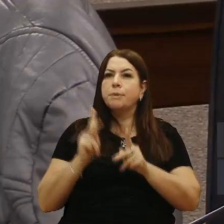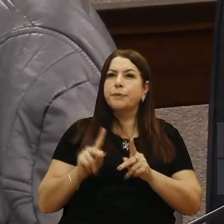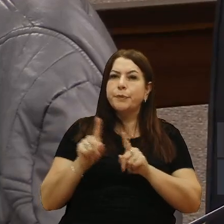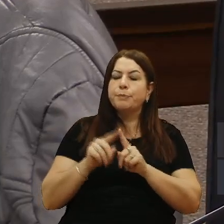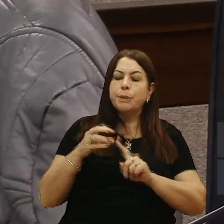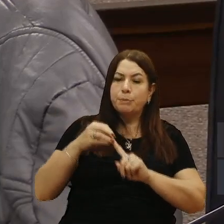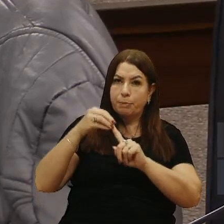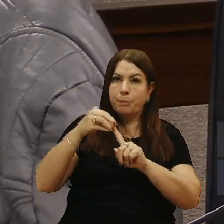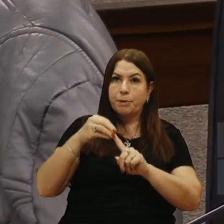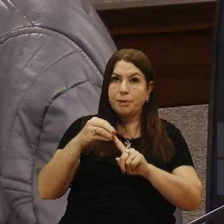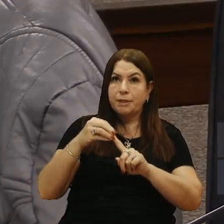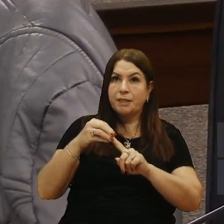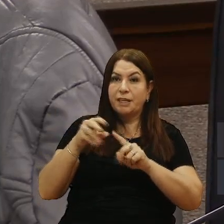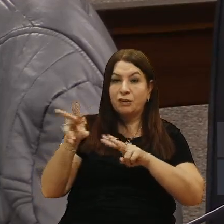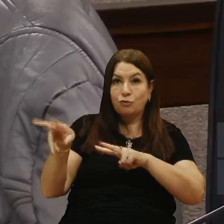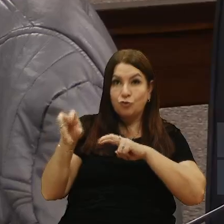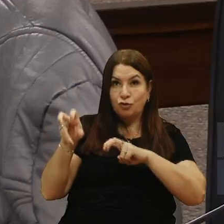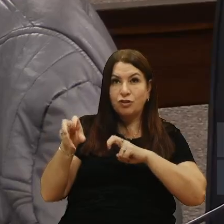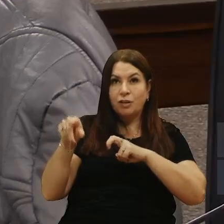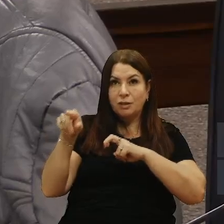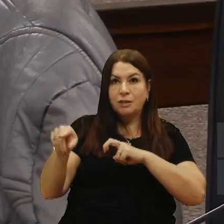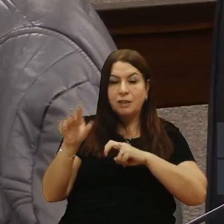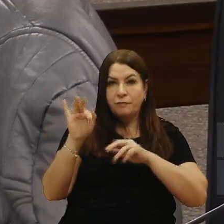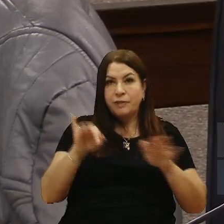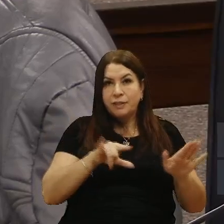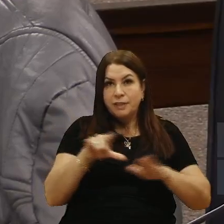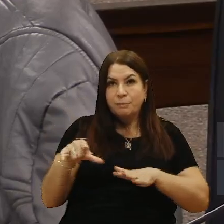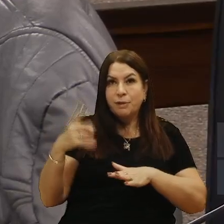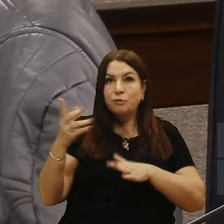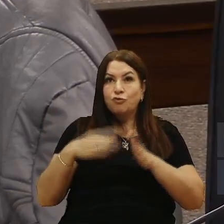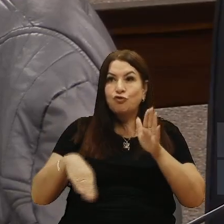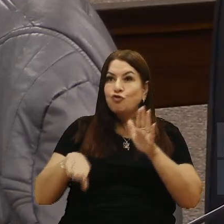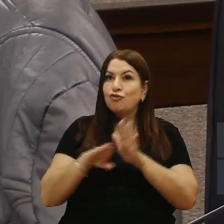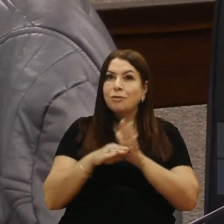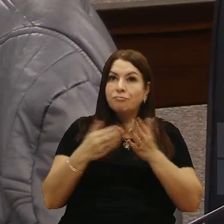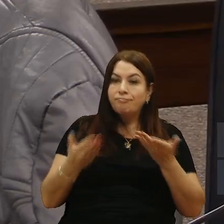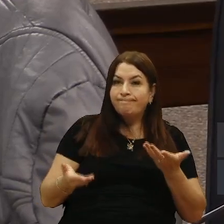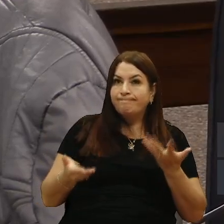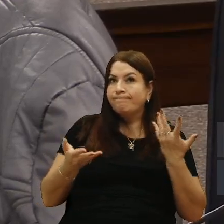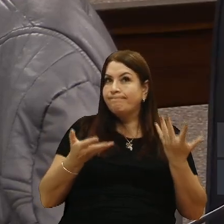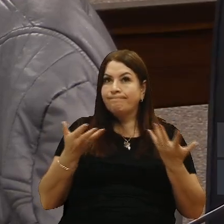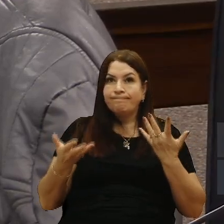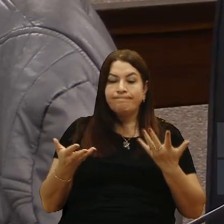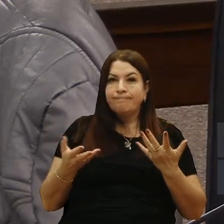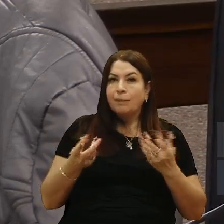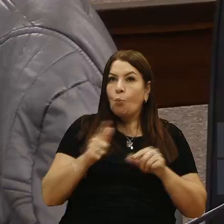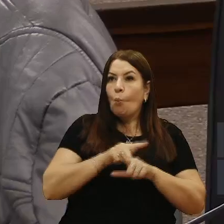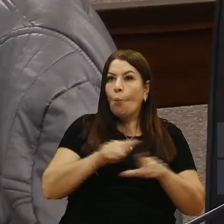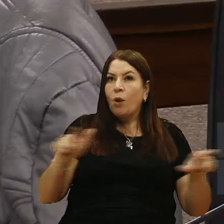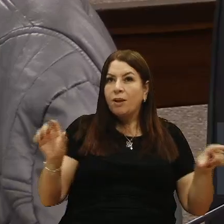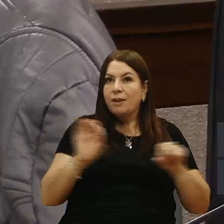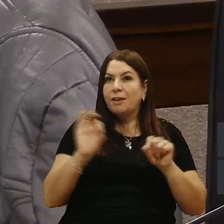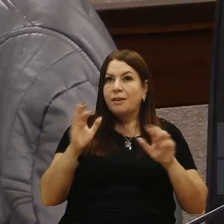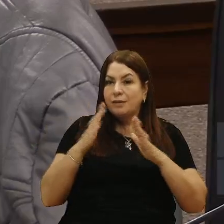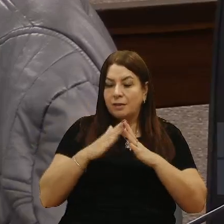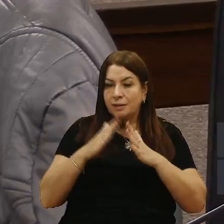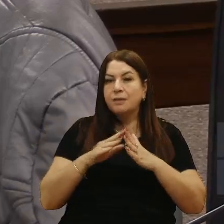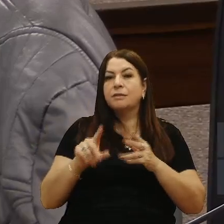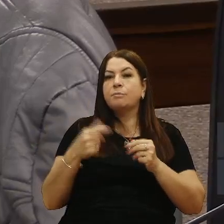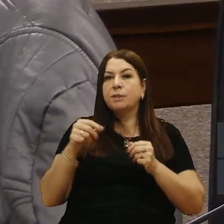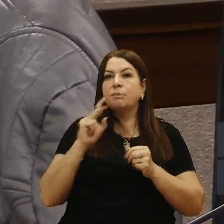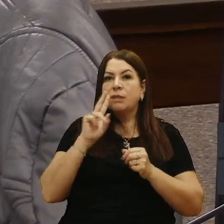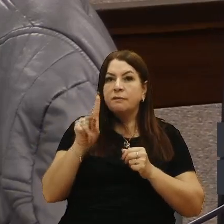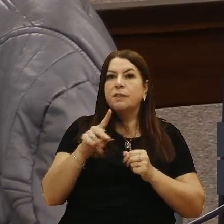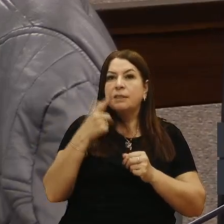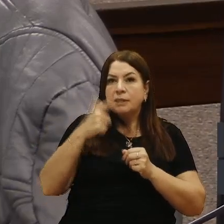principalmente o pessoal que tem as chácaras, daí a sua chacrinha lá no final de semana, quando chega lá daqui a pouco está pelada a casa. Então, a gente precisa